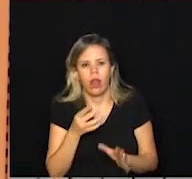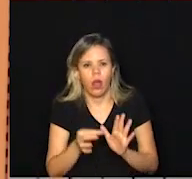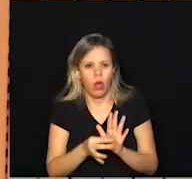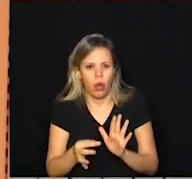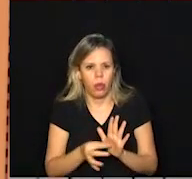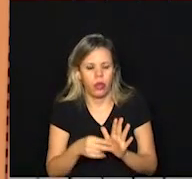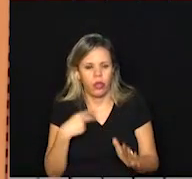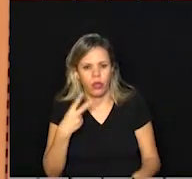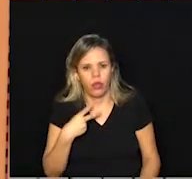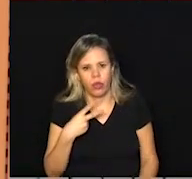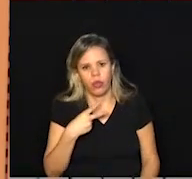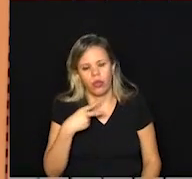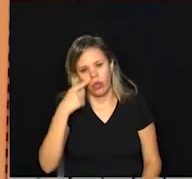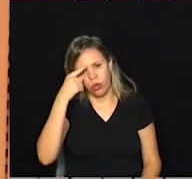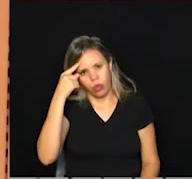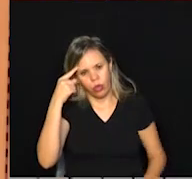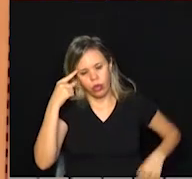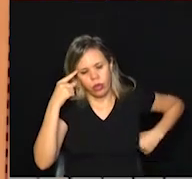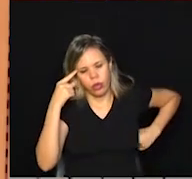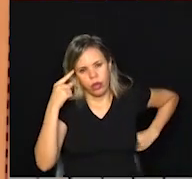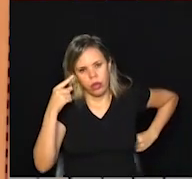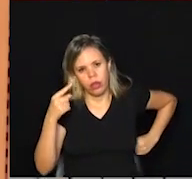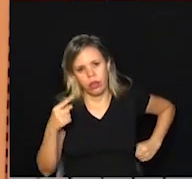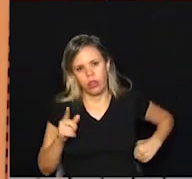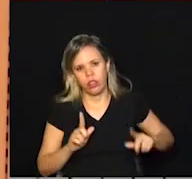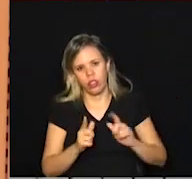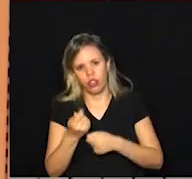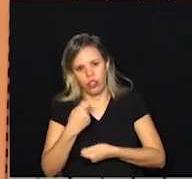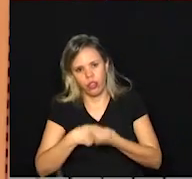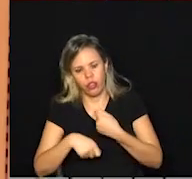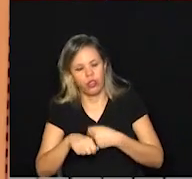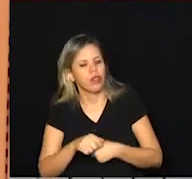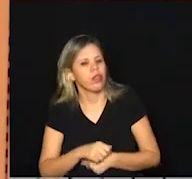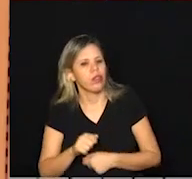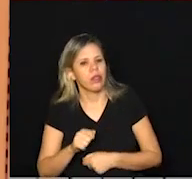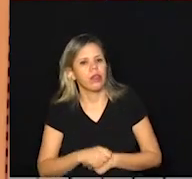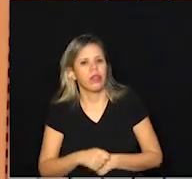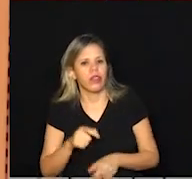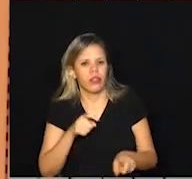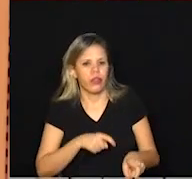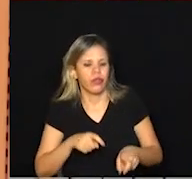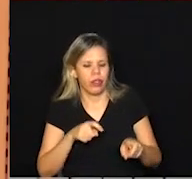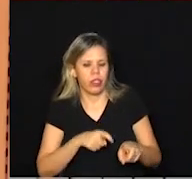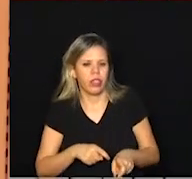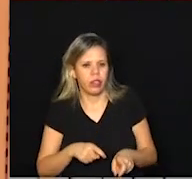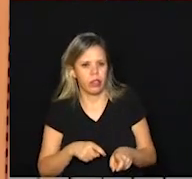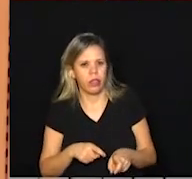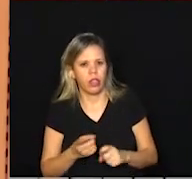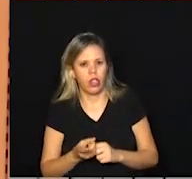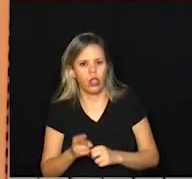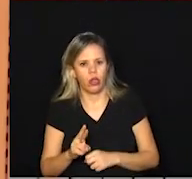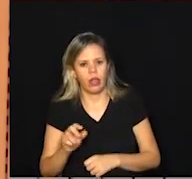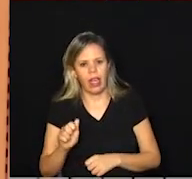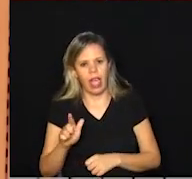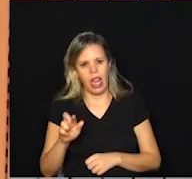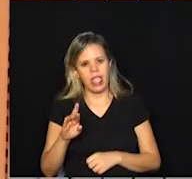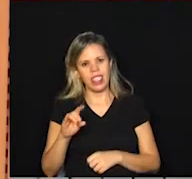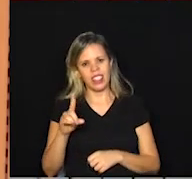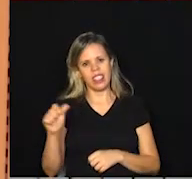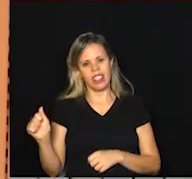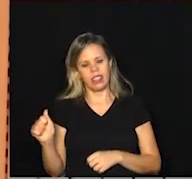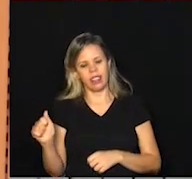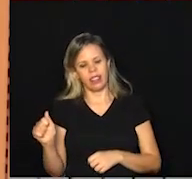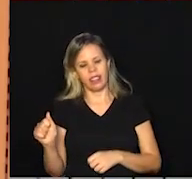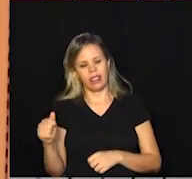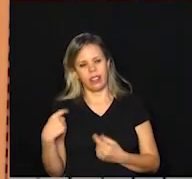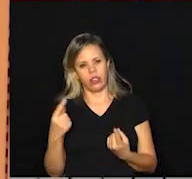da vereadora Paola e da gestora da Fazenda Roseira a doutora Alessandra